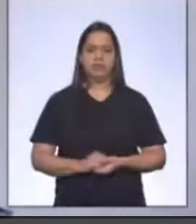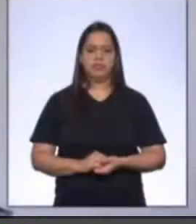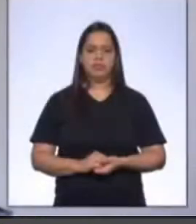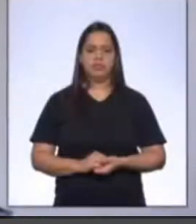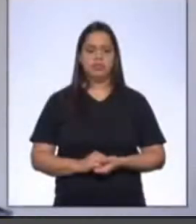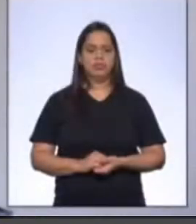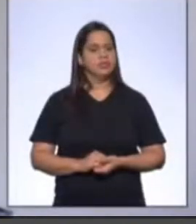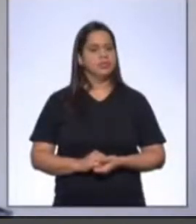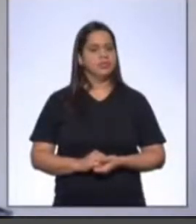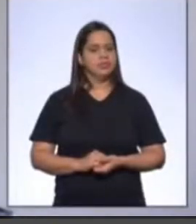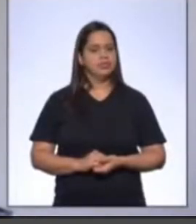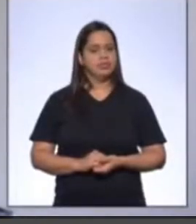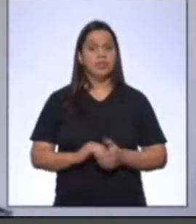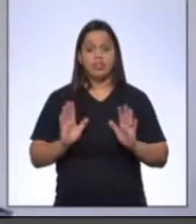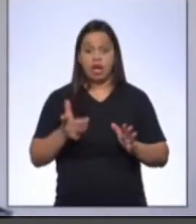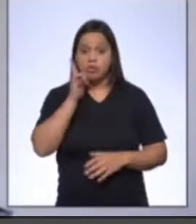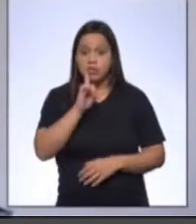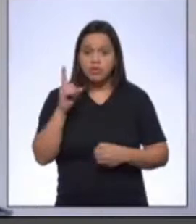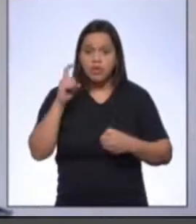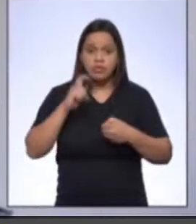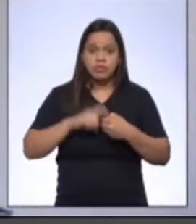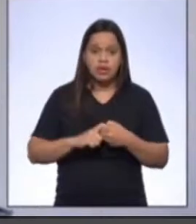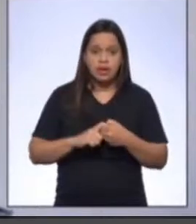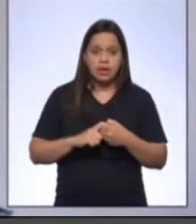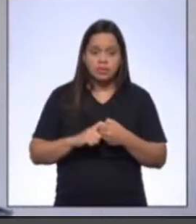Será que voltamos?